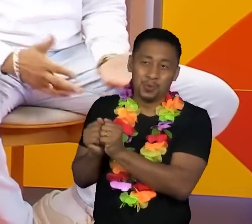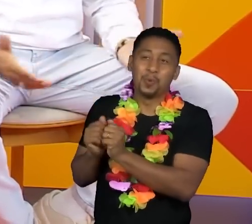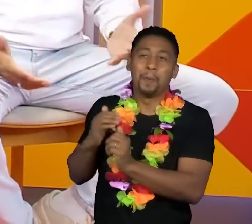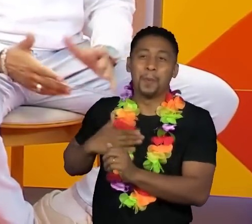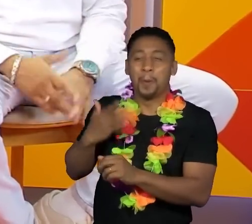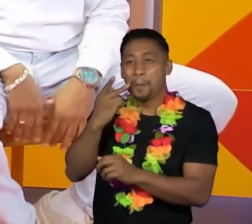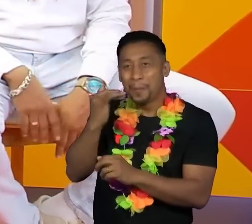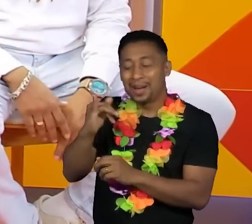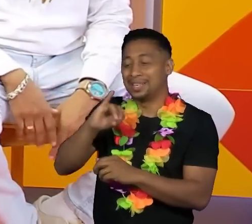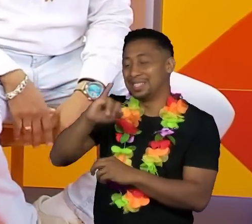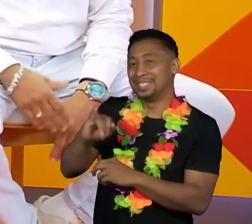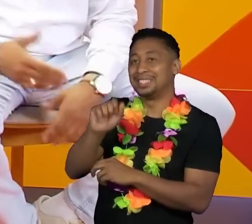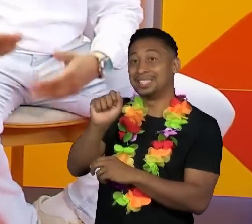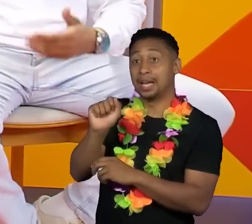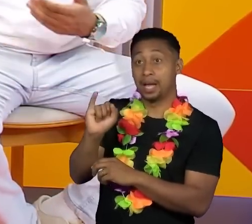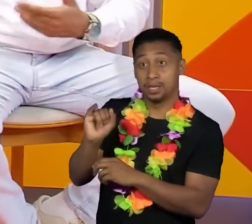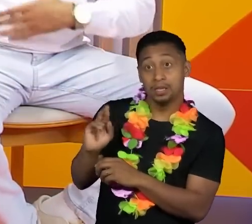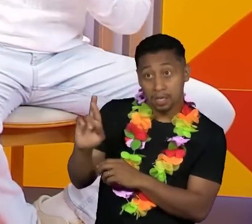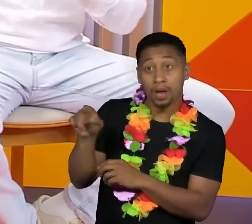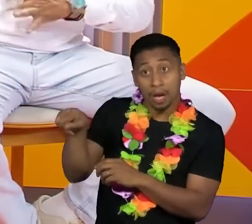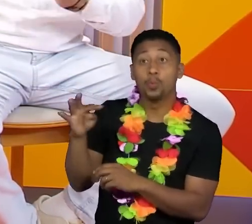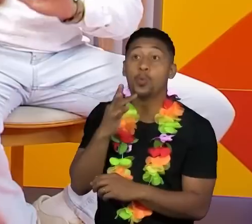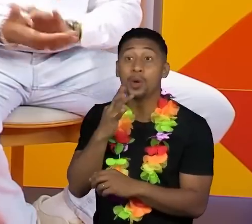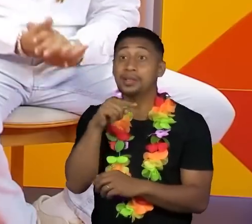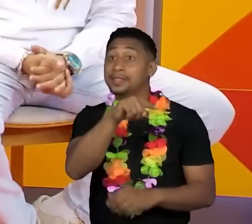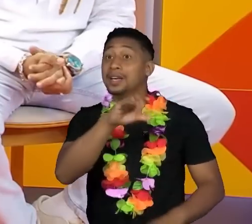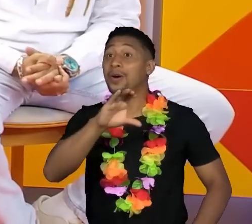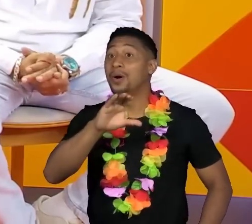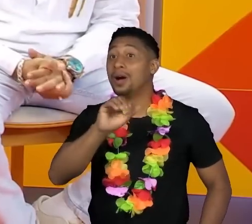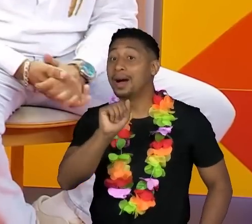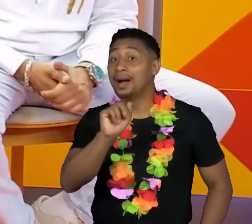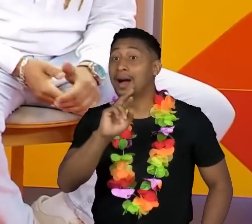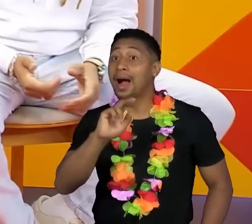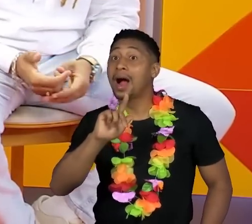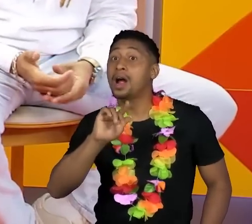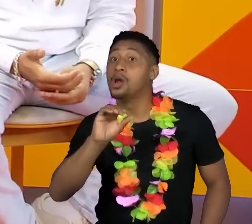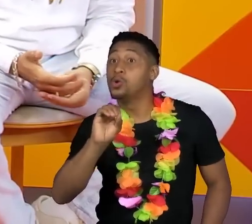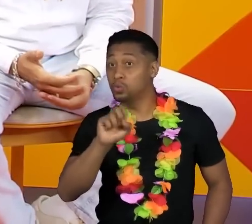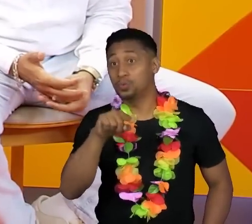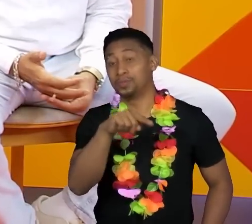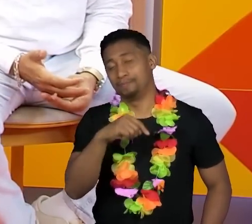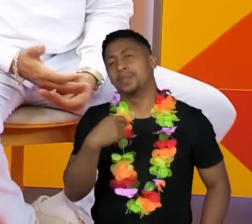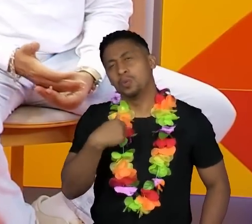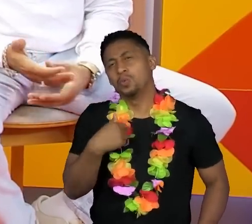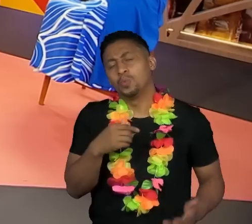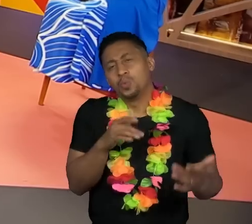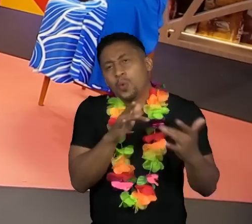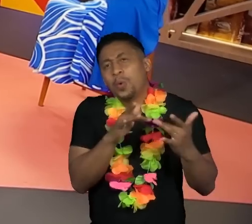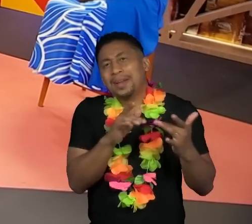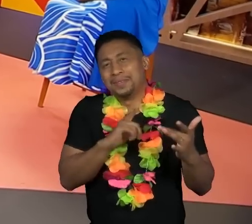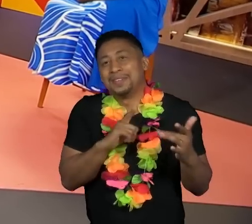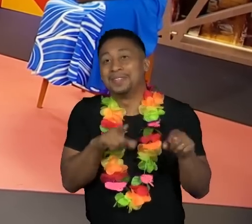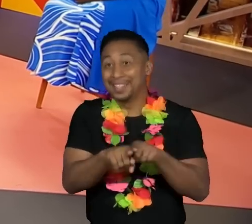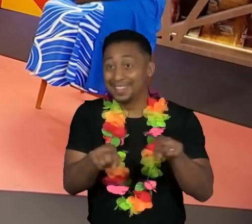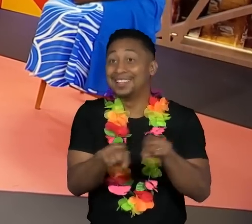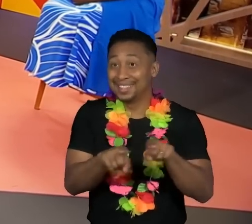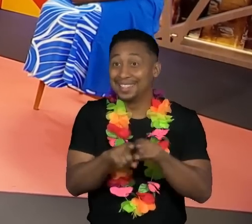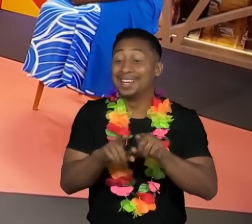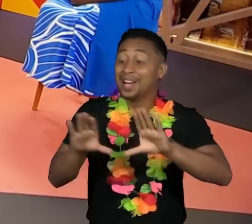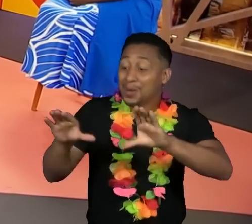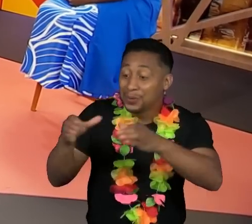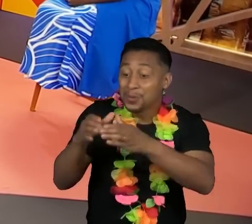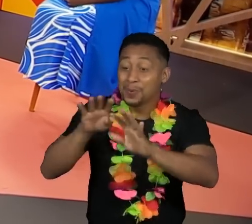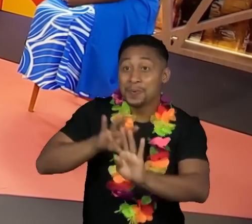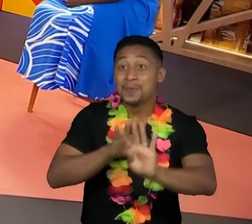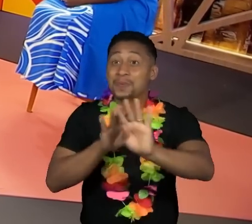62, 63, né? E eu tenho uma relação muito próxima com o seu Carlão do Peruche, né? E as velhas guardas, bem da verdade,